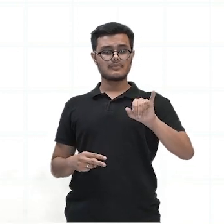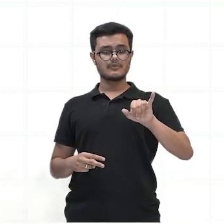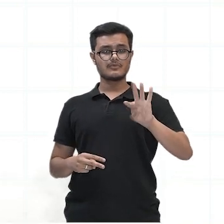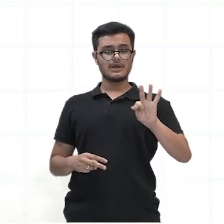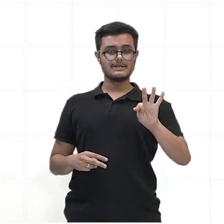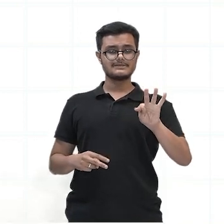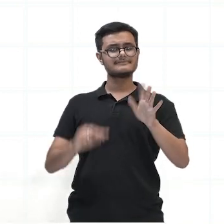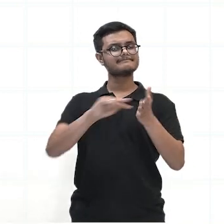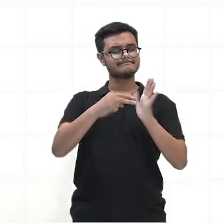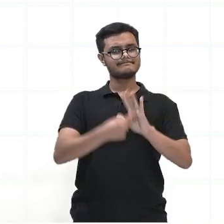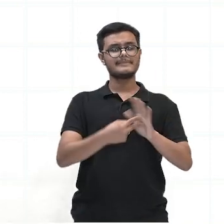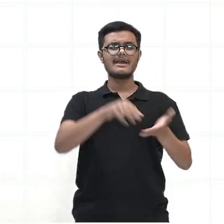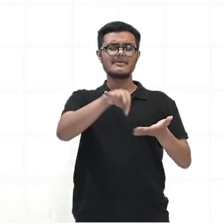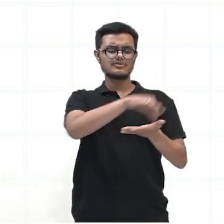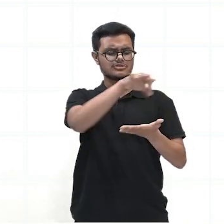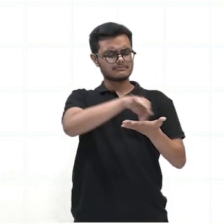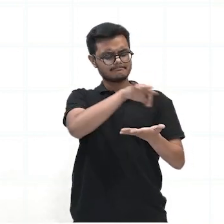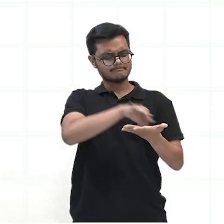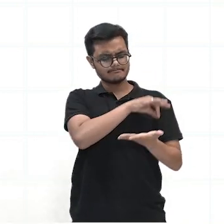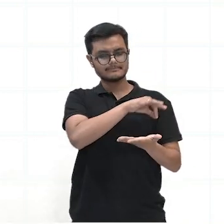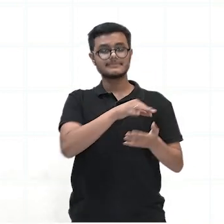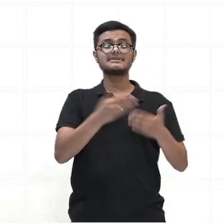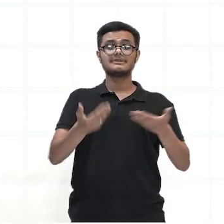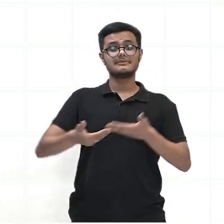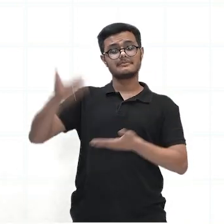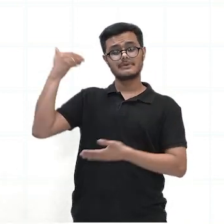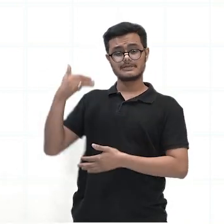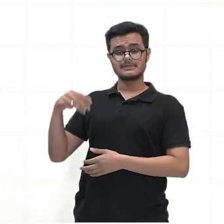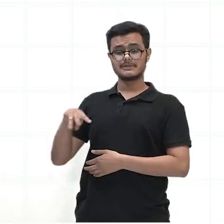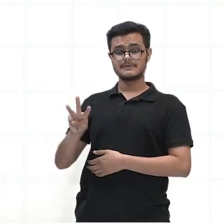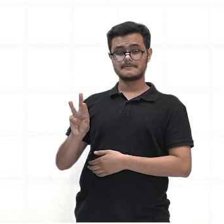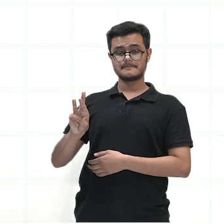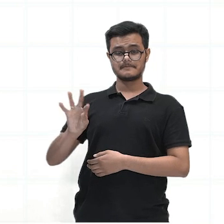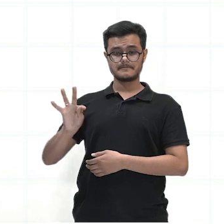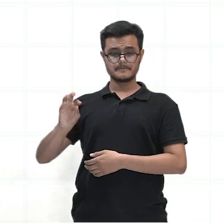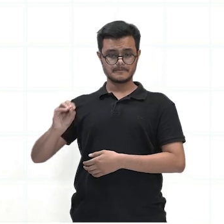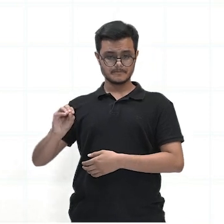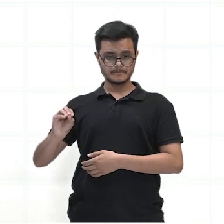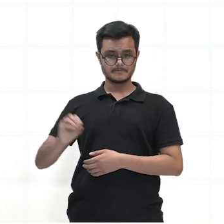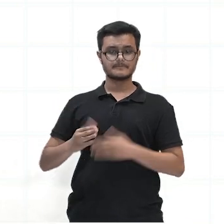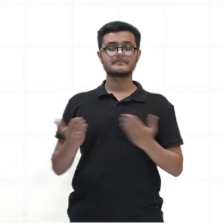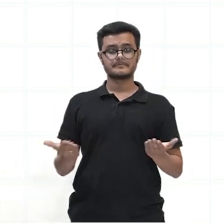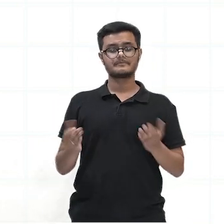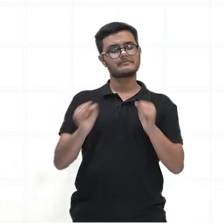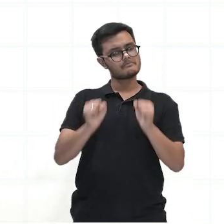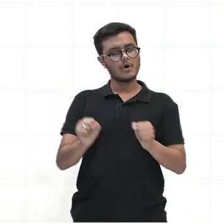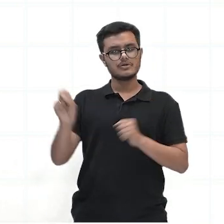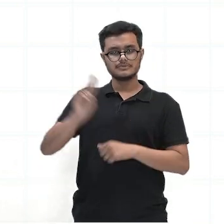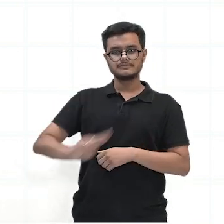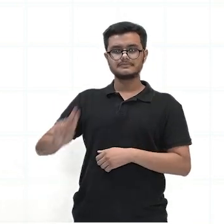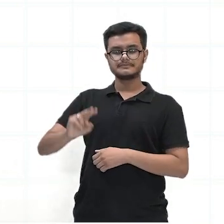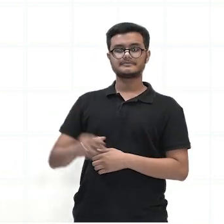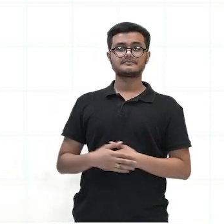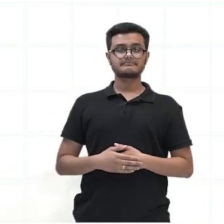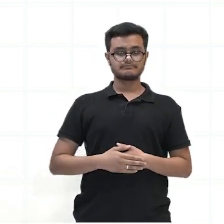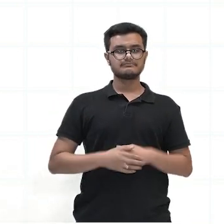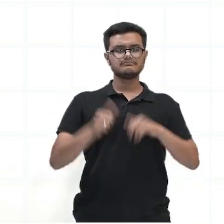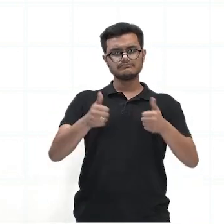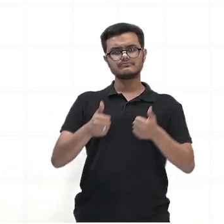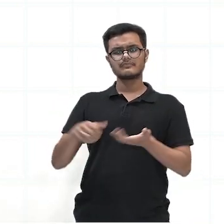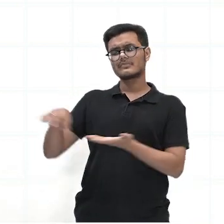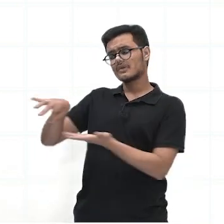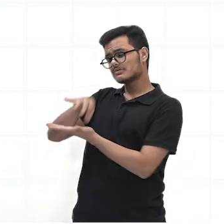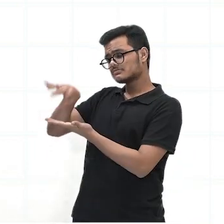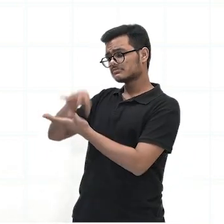escrever. Então, a forma desse verbo no passado é wrote. Então, eu poderia dizer, eu escrevi,